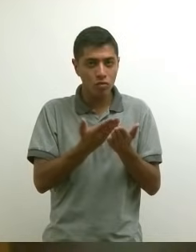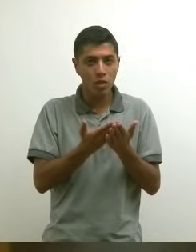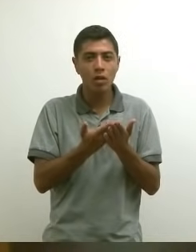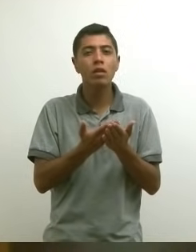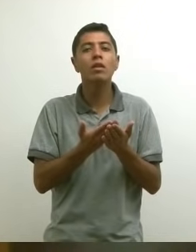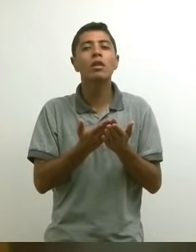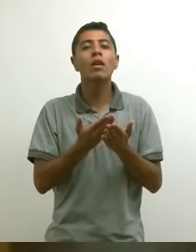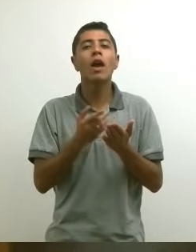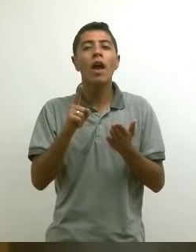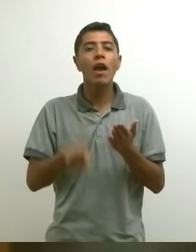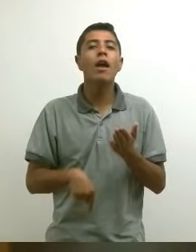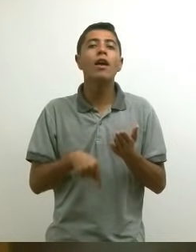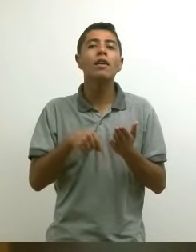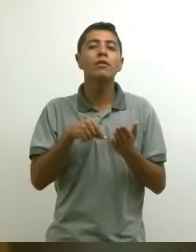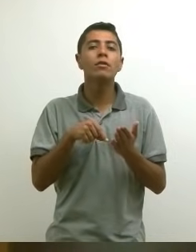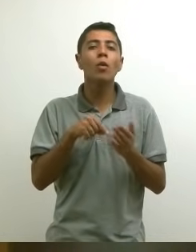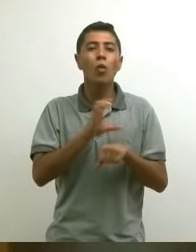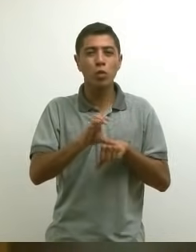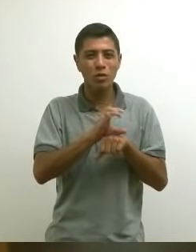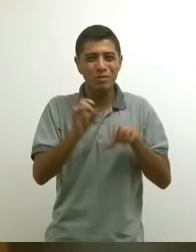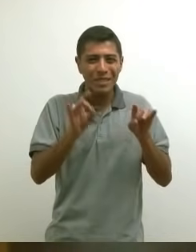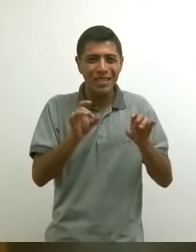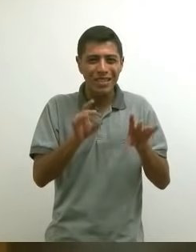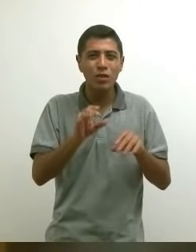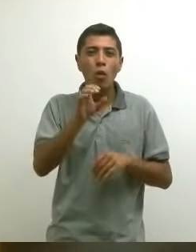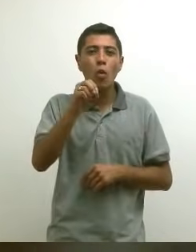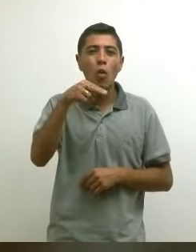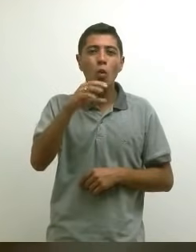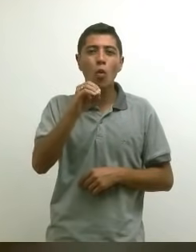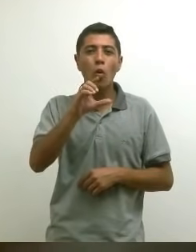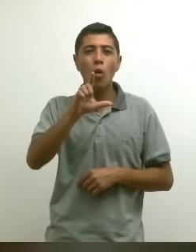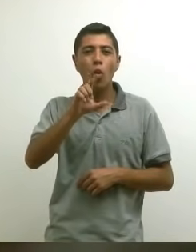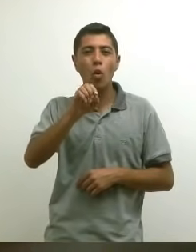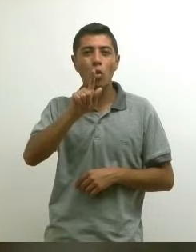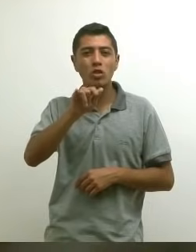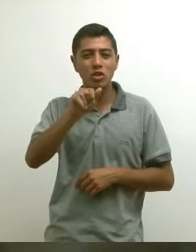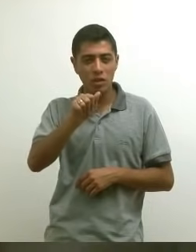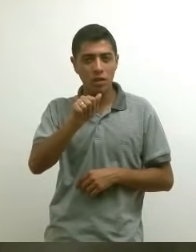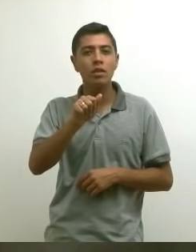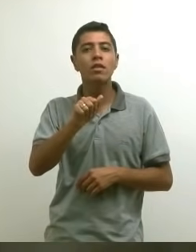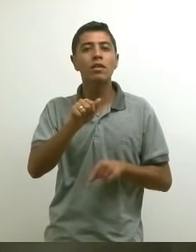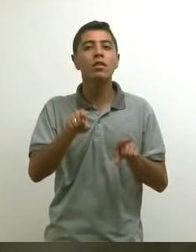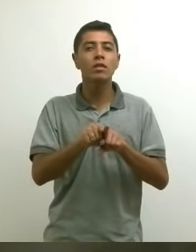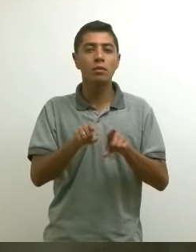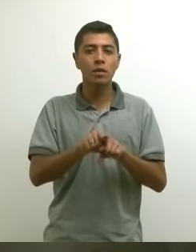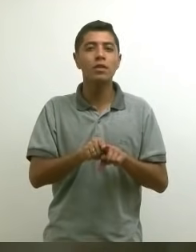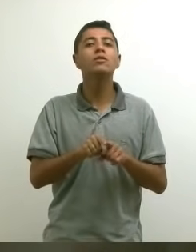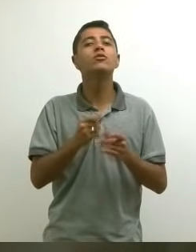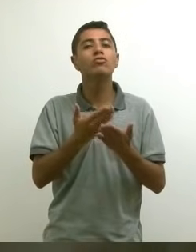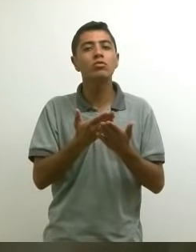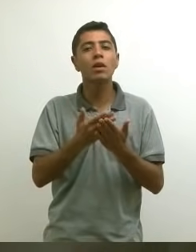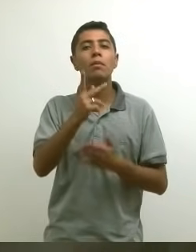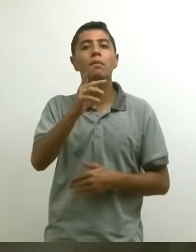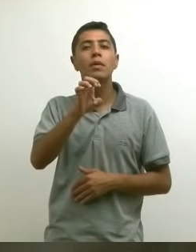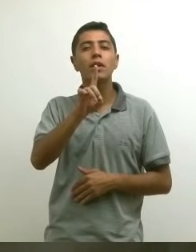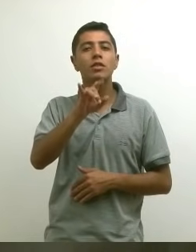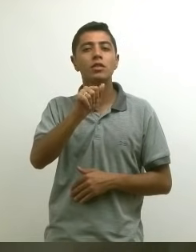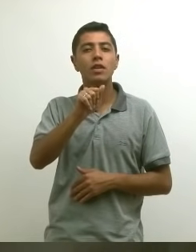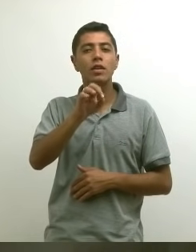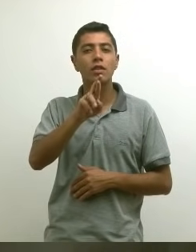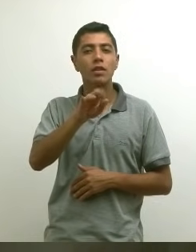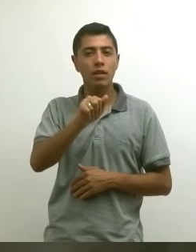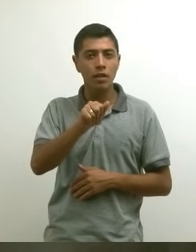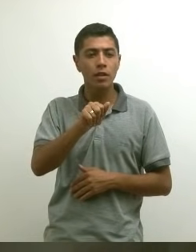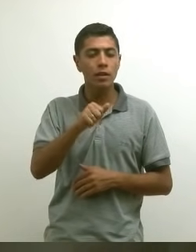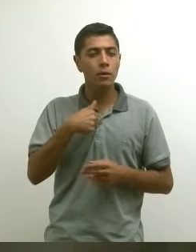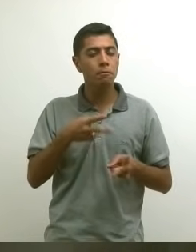é eu tinha percebido que não sabia nada sobre criança normal a de fazer uma experiência de ter